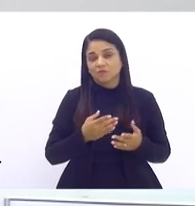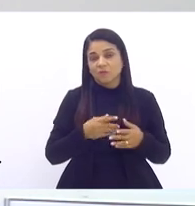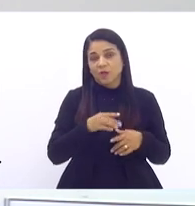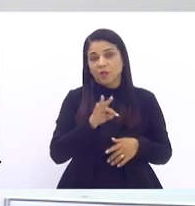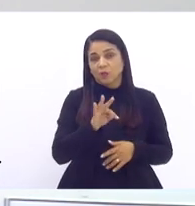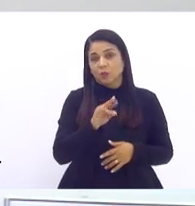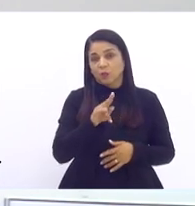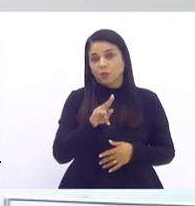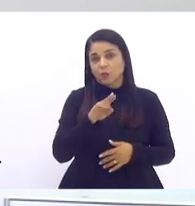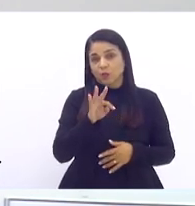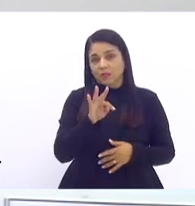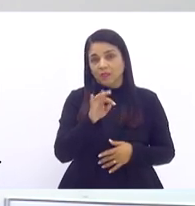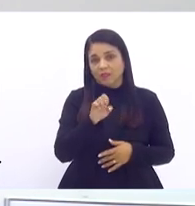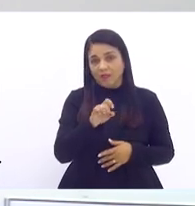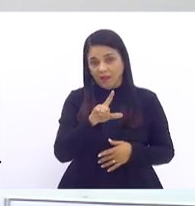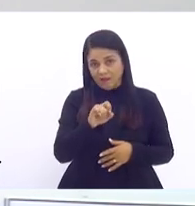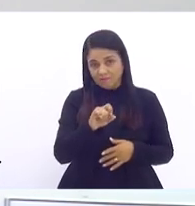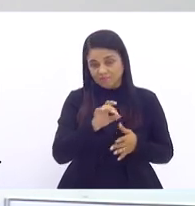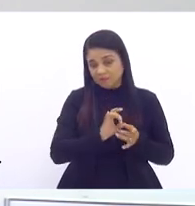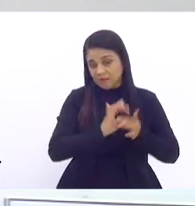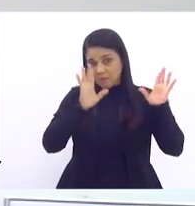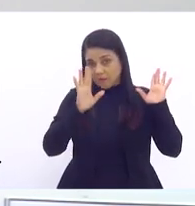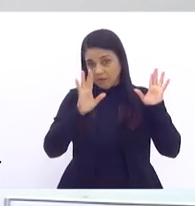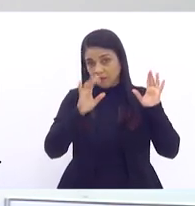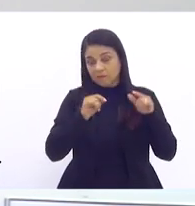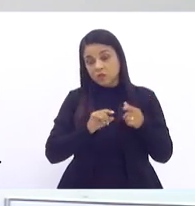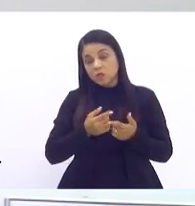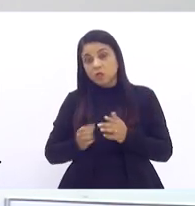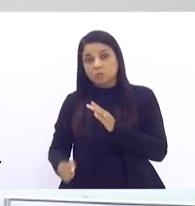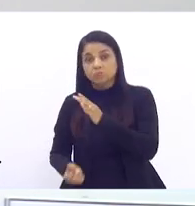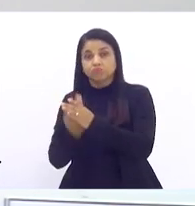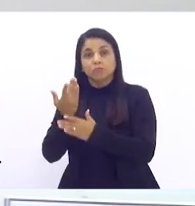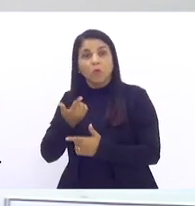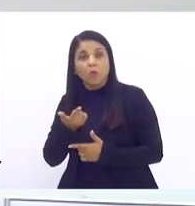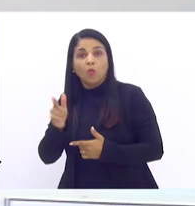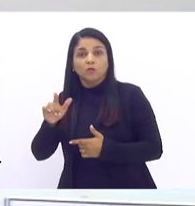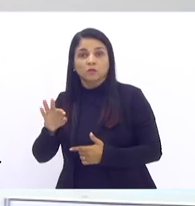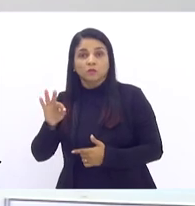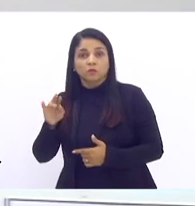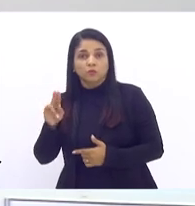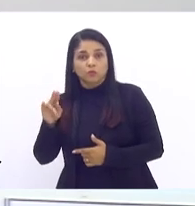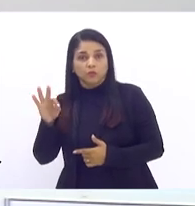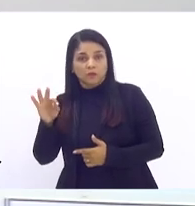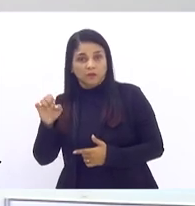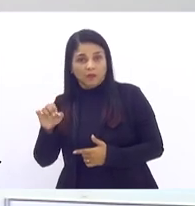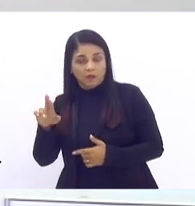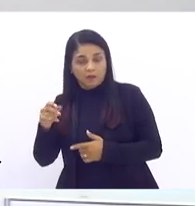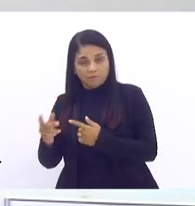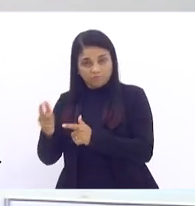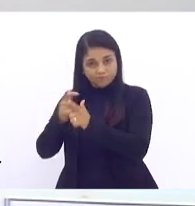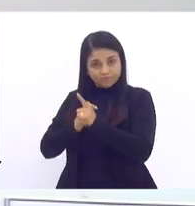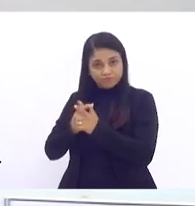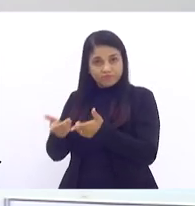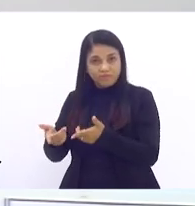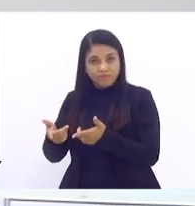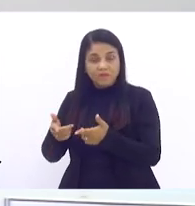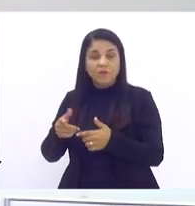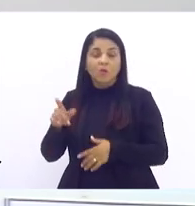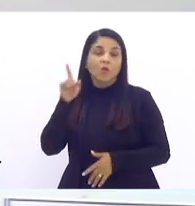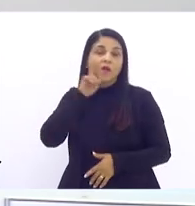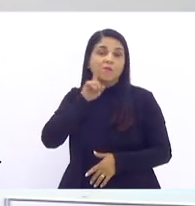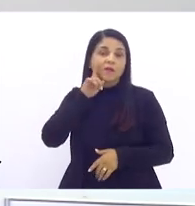e criar uma outra tutela e o orçamento americano que é o exemplo para o mundo